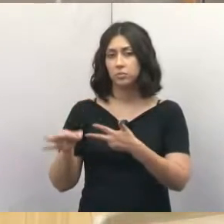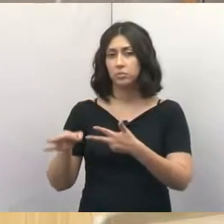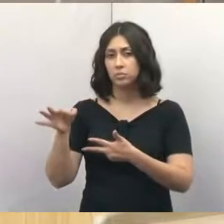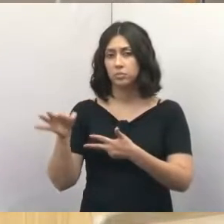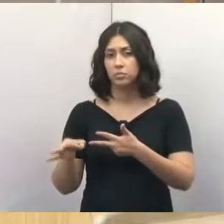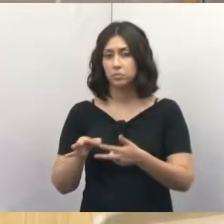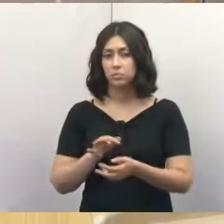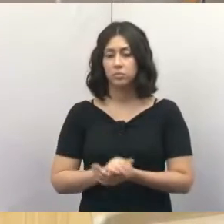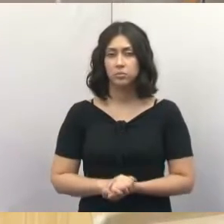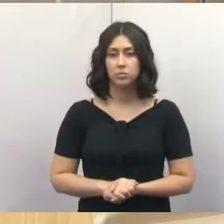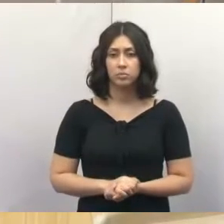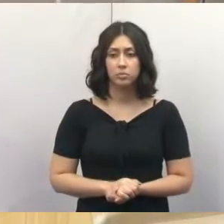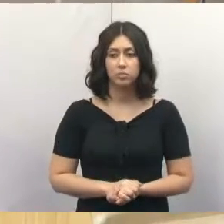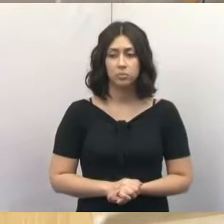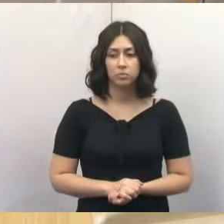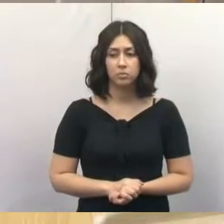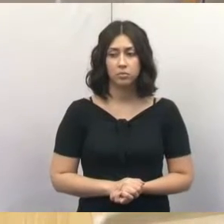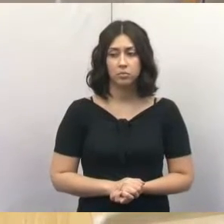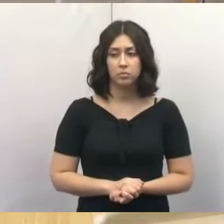caso.